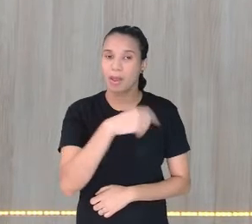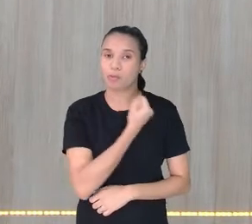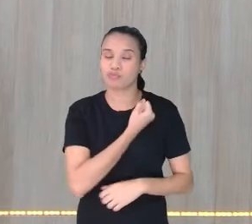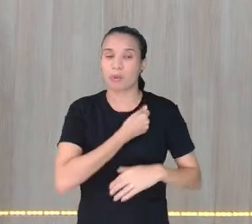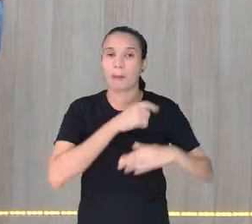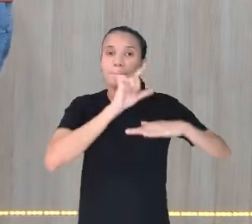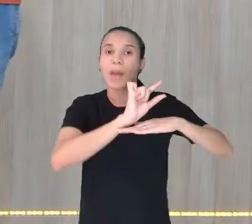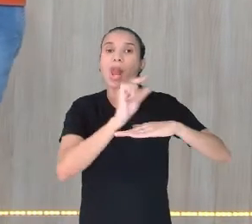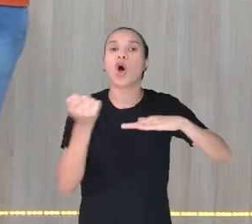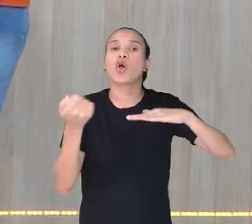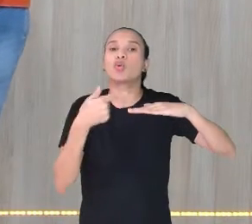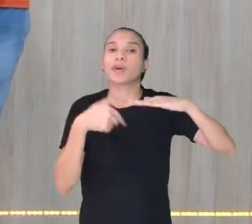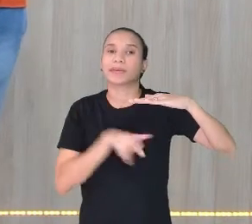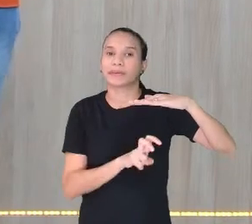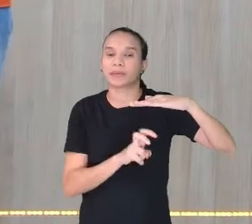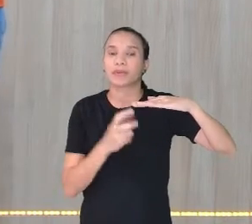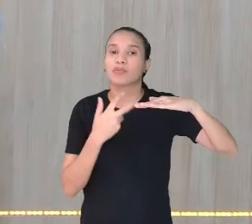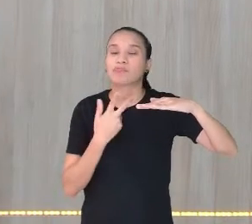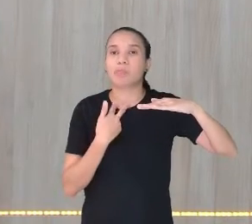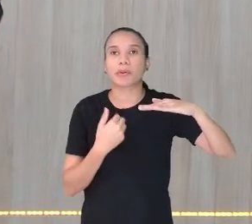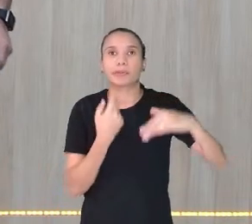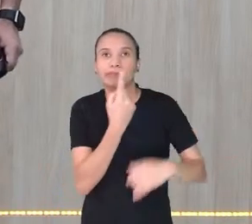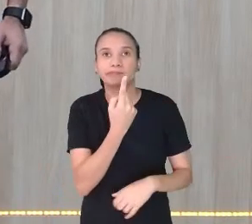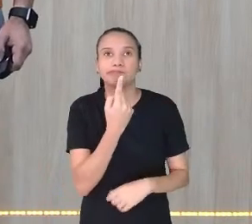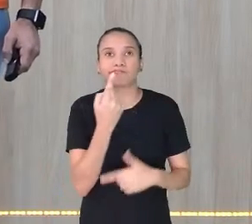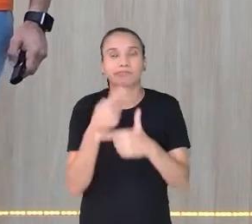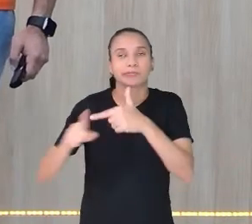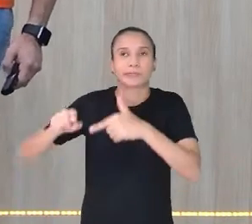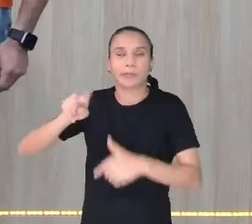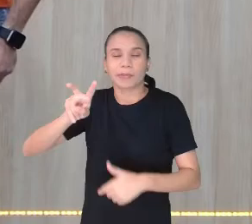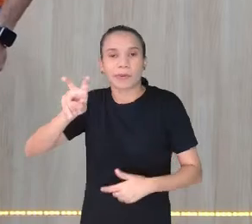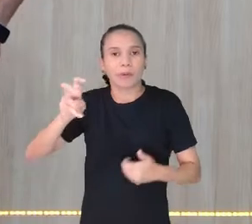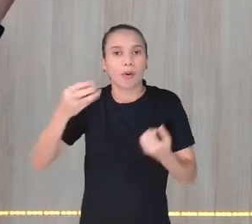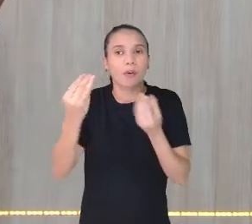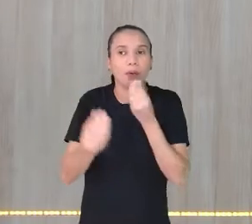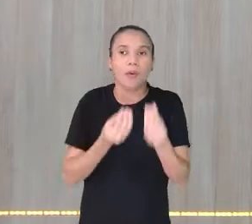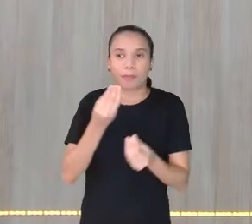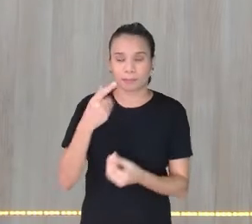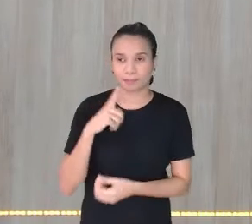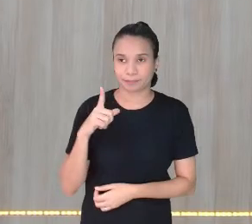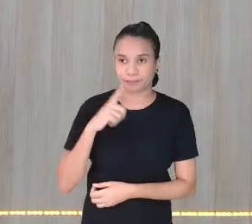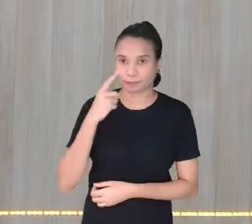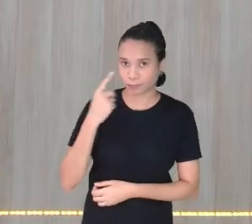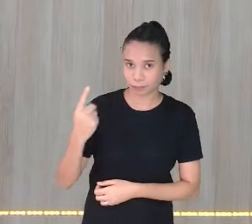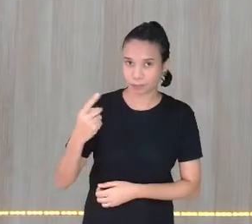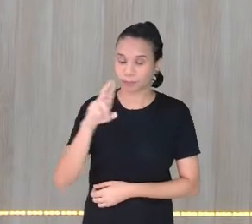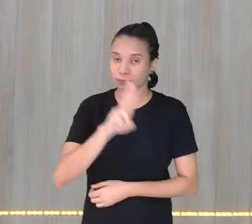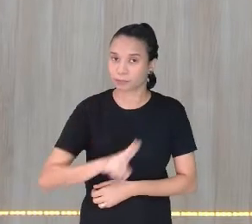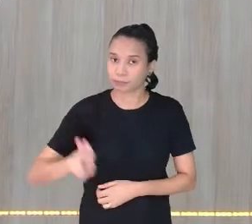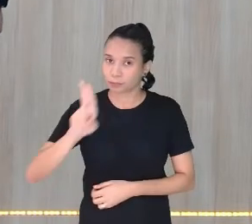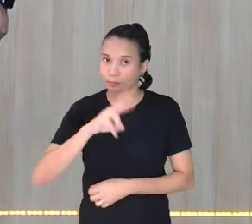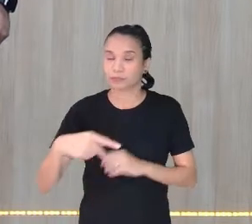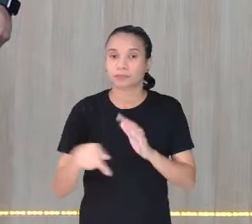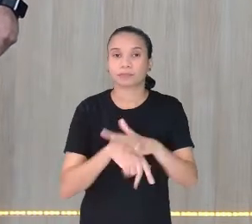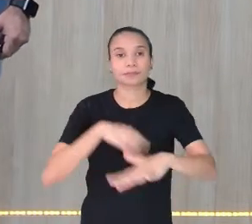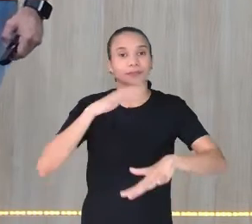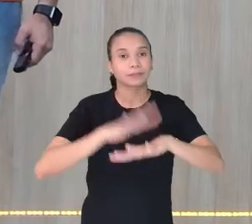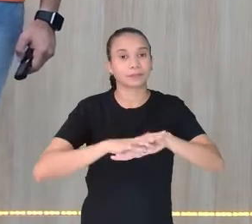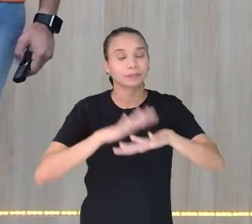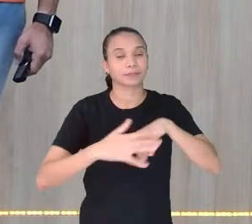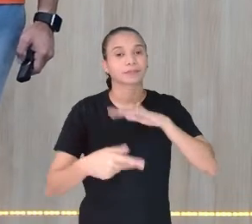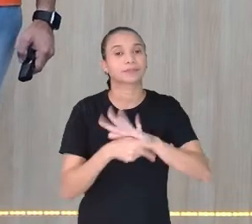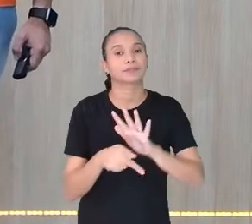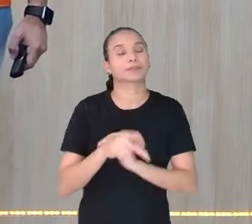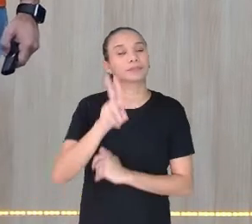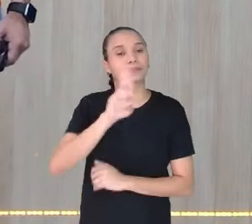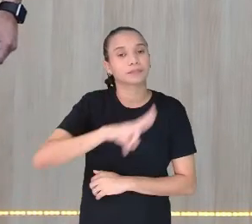que 5. Então, eu não posso dividir o 1 pelo 5. Então, o que é que você faz? Você utiliza um artifício matemático de